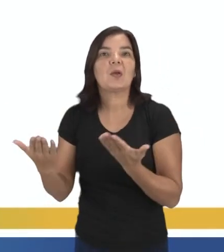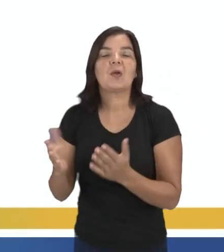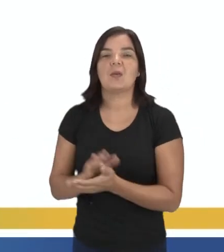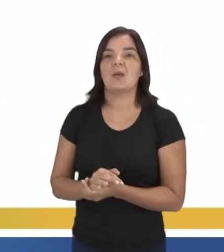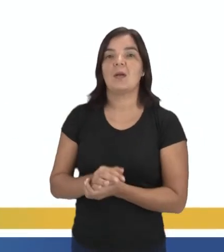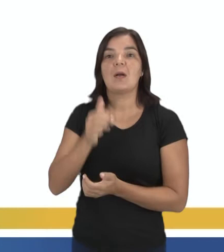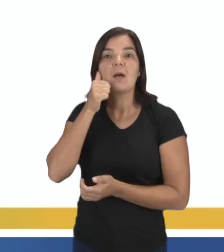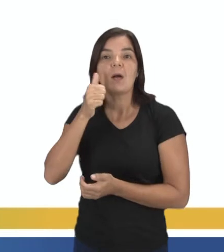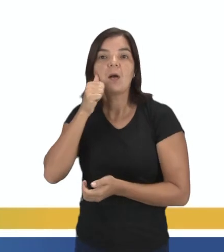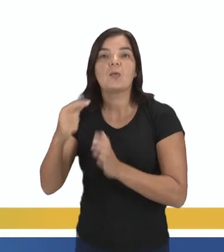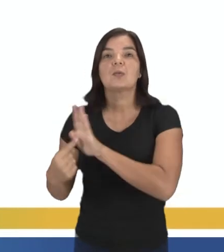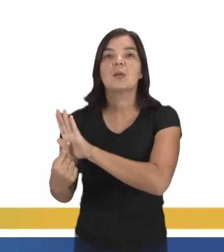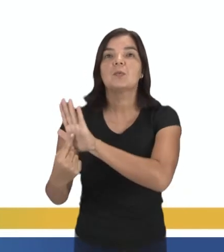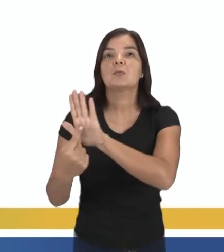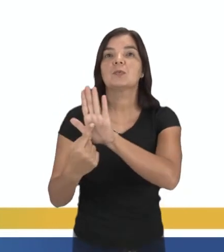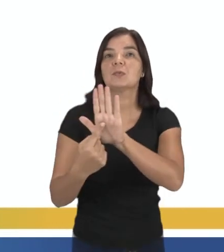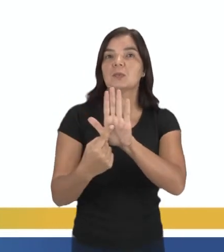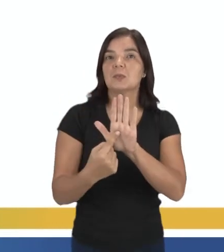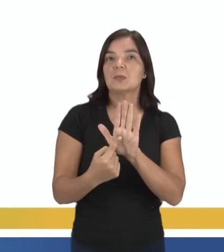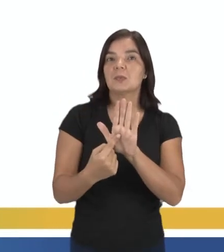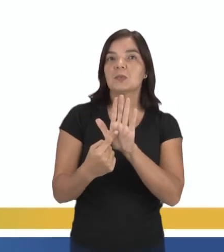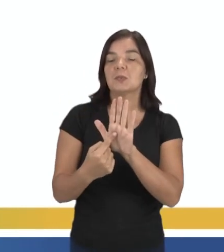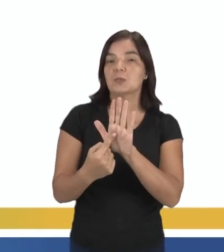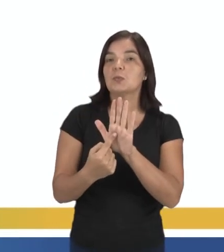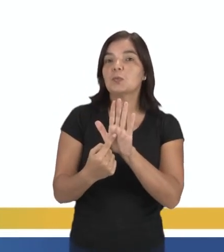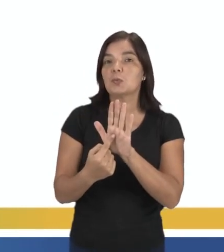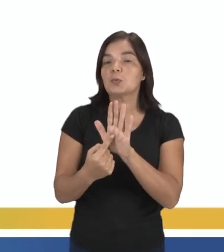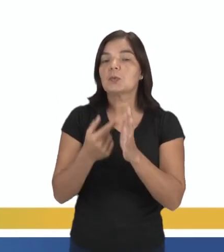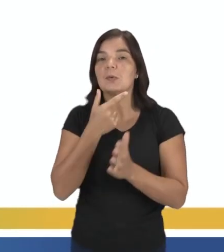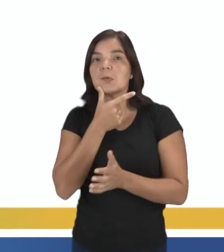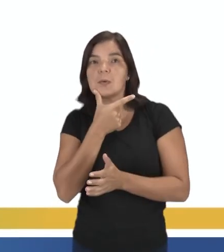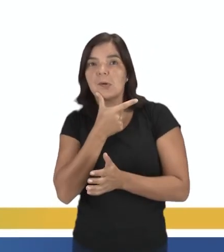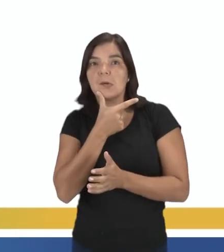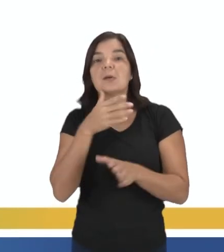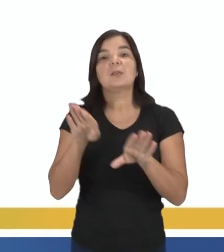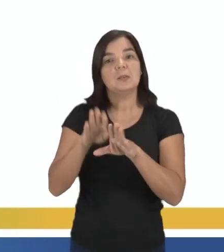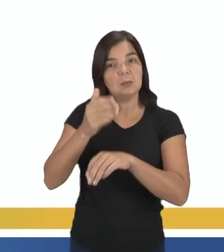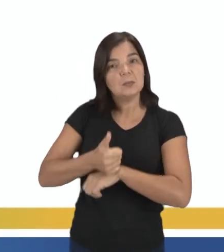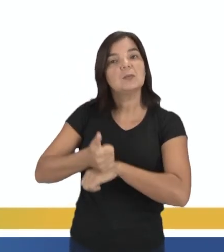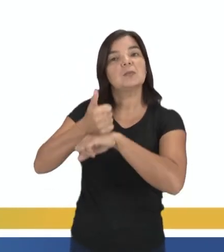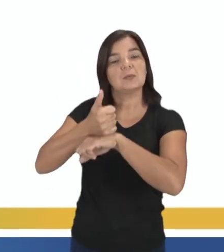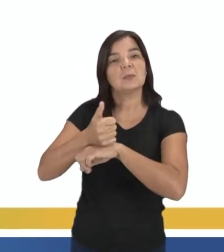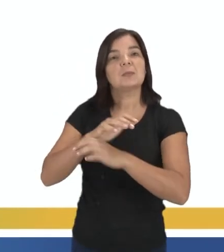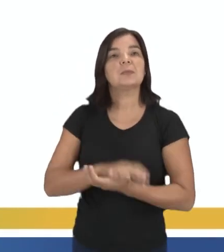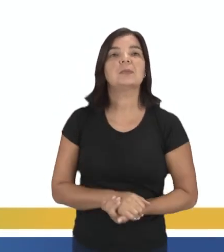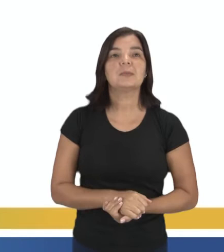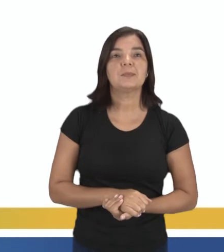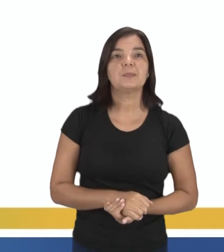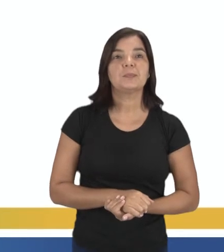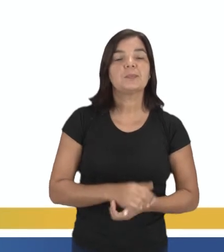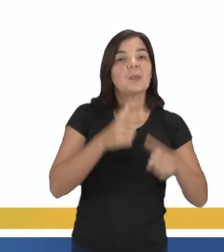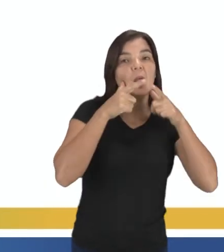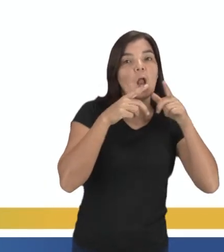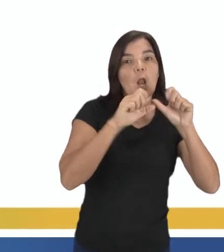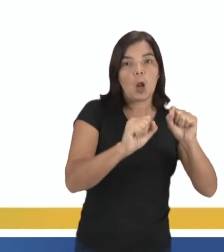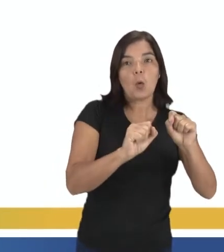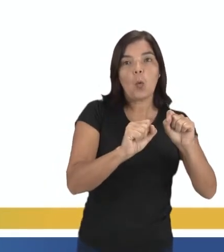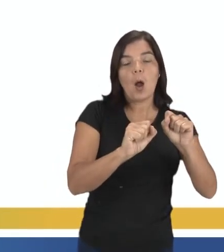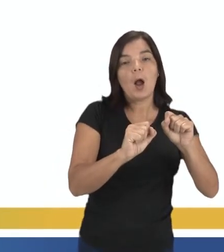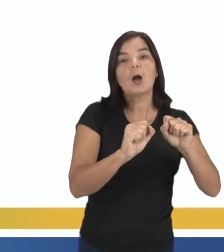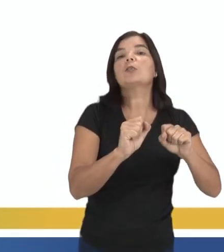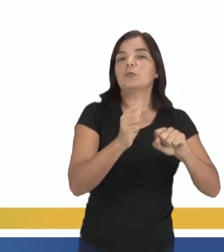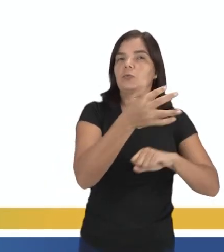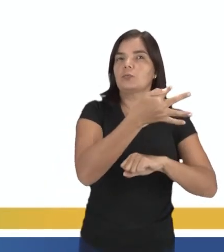que é essa mulher? Ela é mostrada com seus defeitos e também suas qualidades. A linguagem como